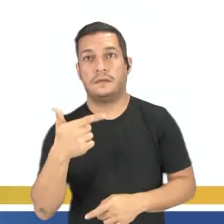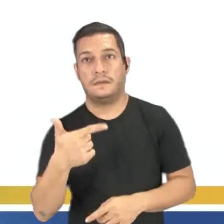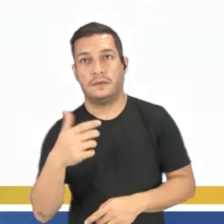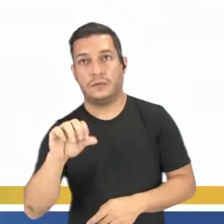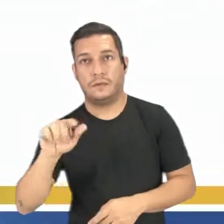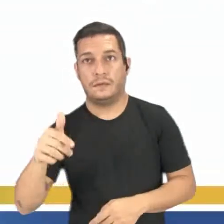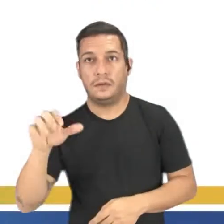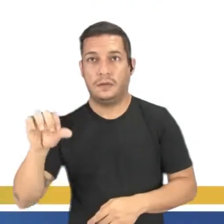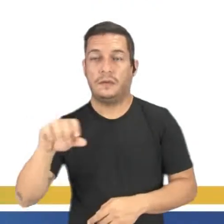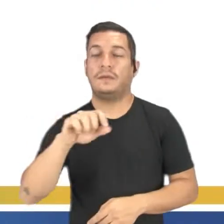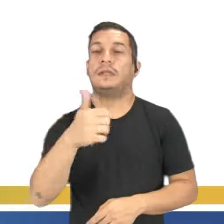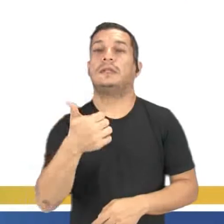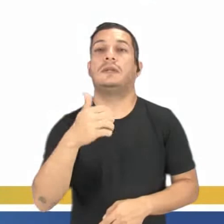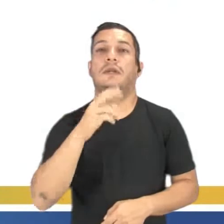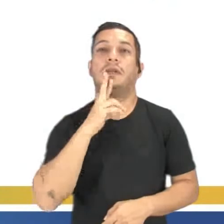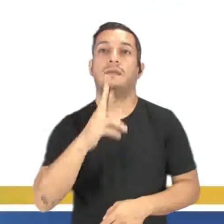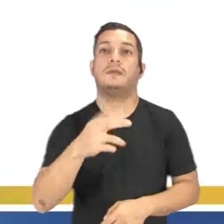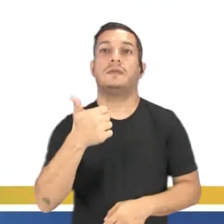129,9 nos dá